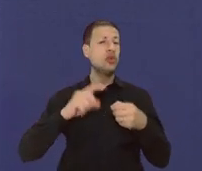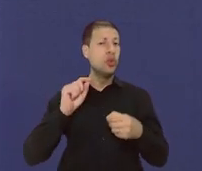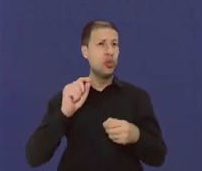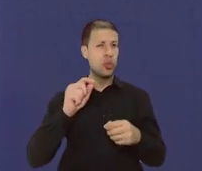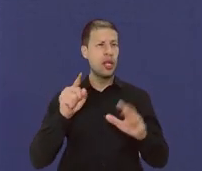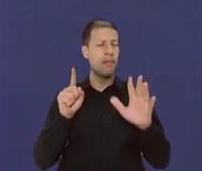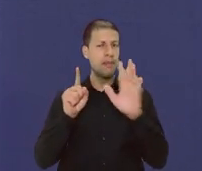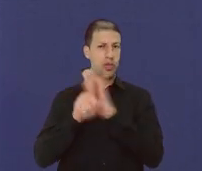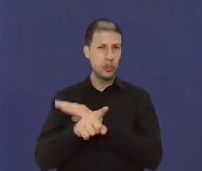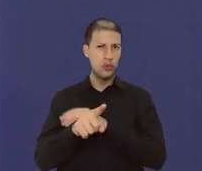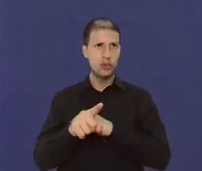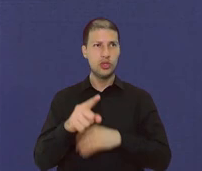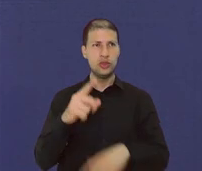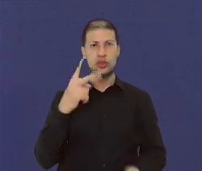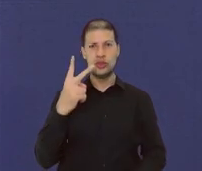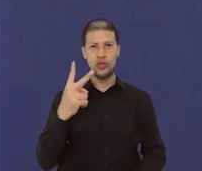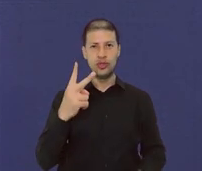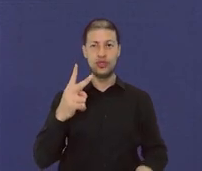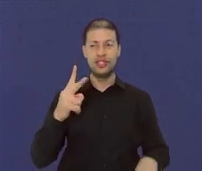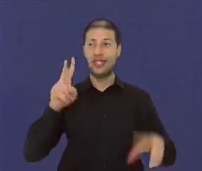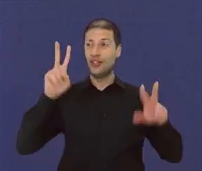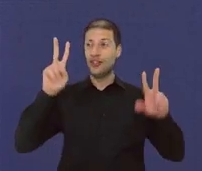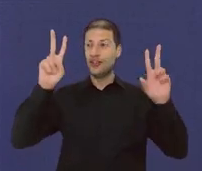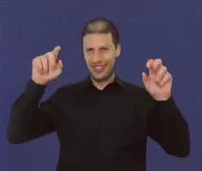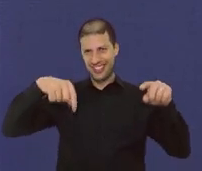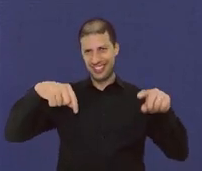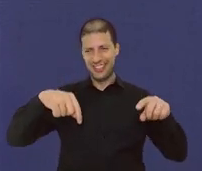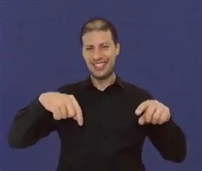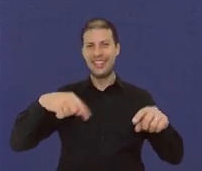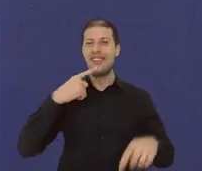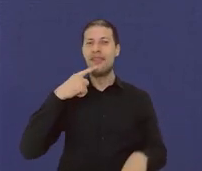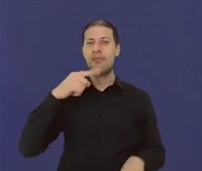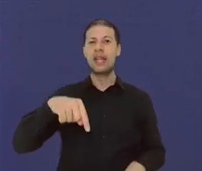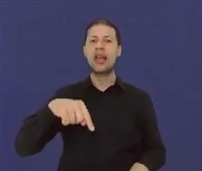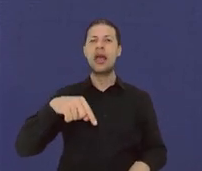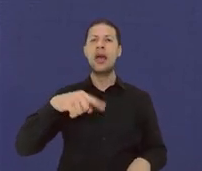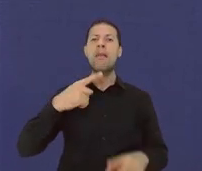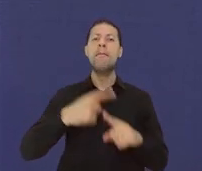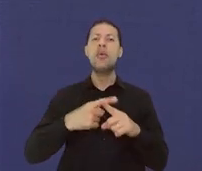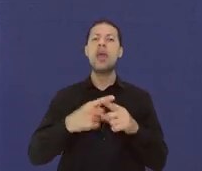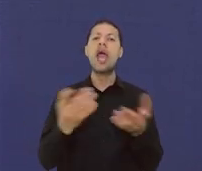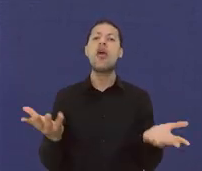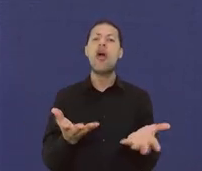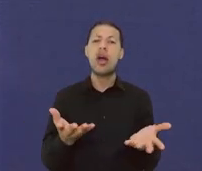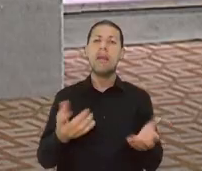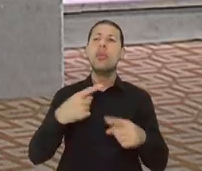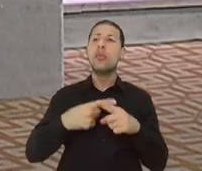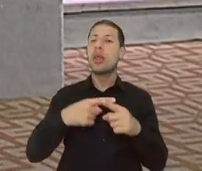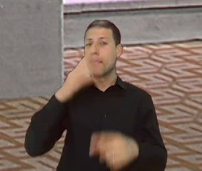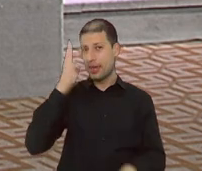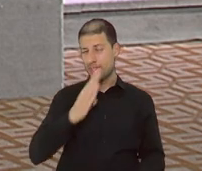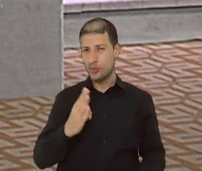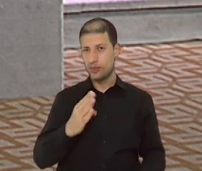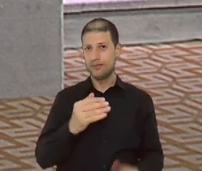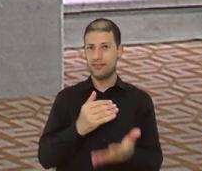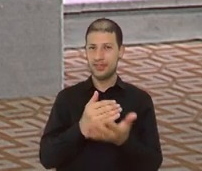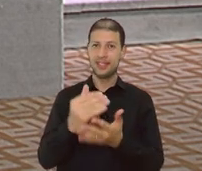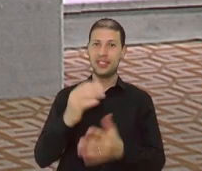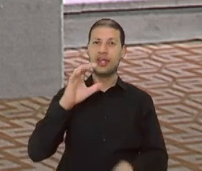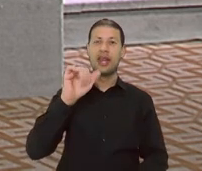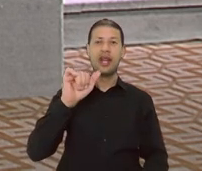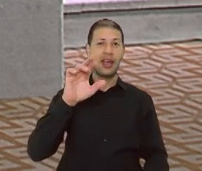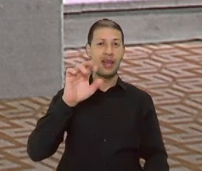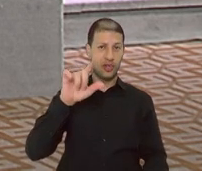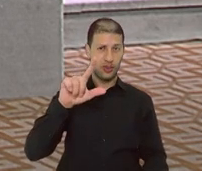dois do título do painel né porque agora e Brasil né então começando pela Carol depois a gente pode passar para o Pedro